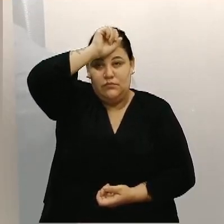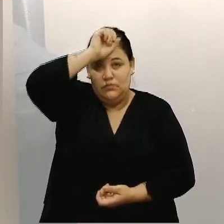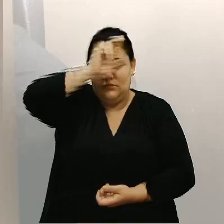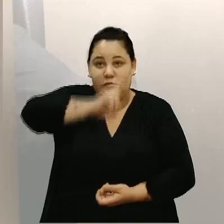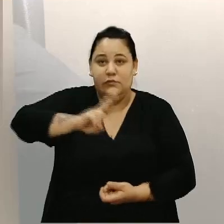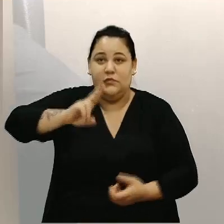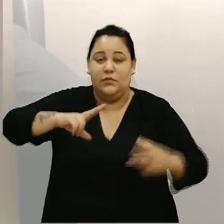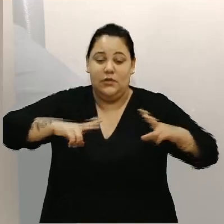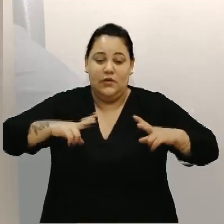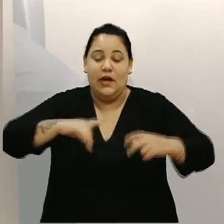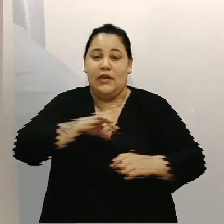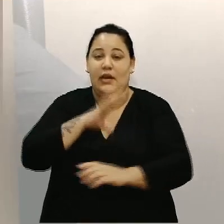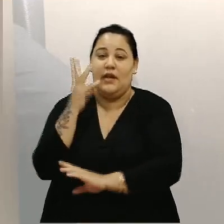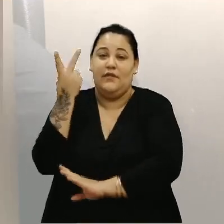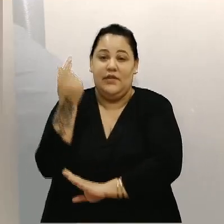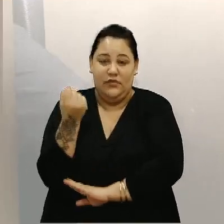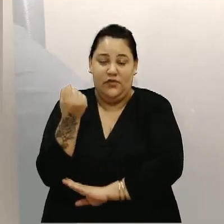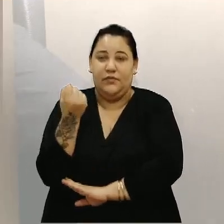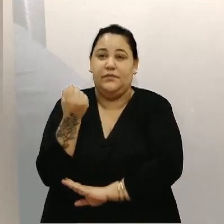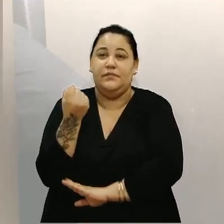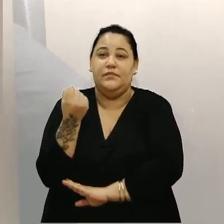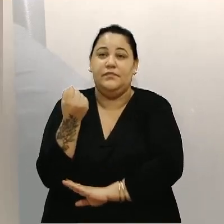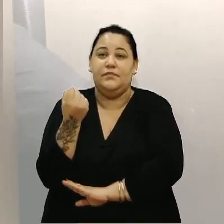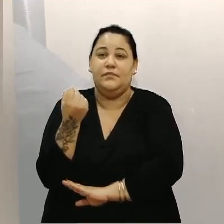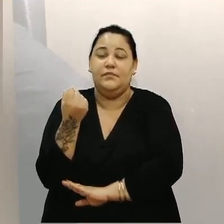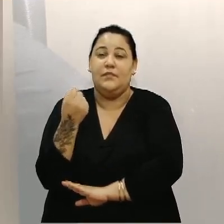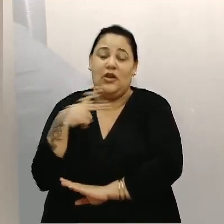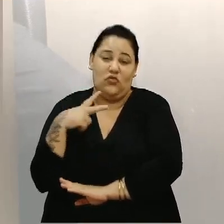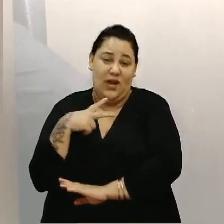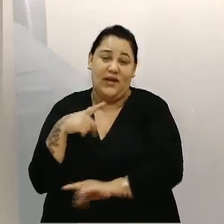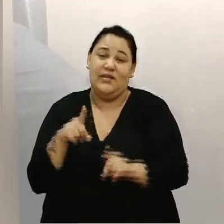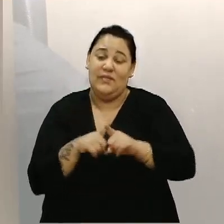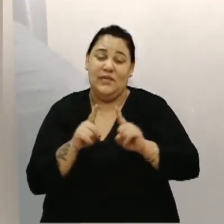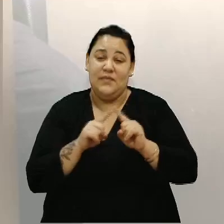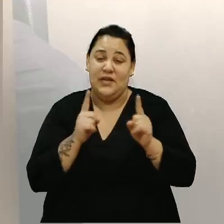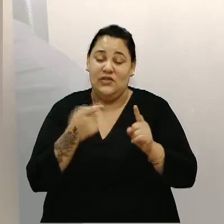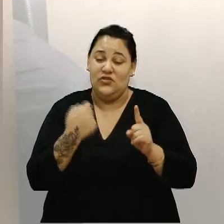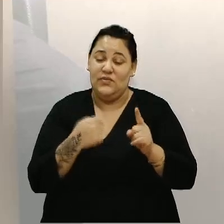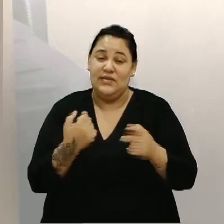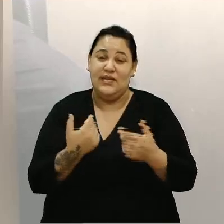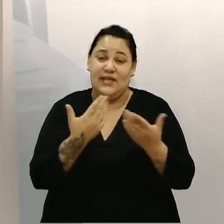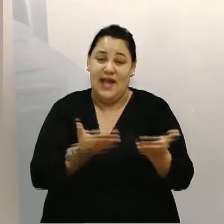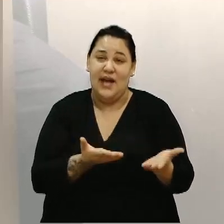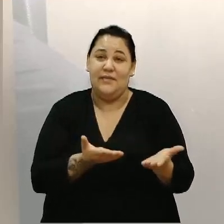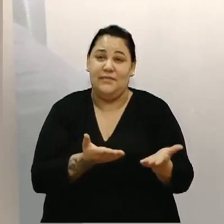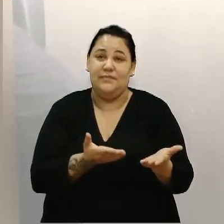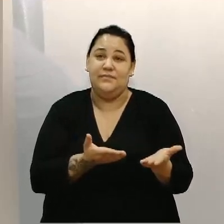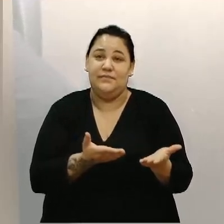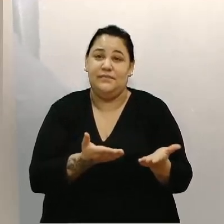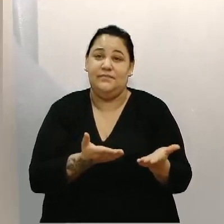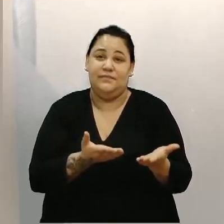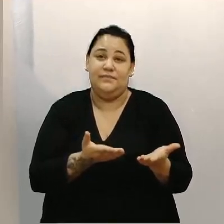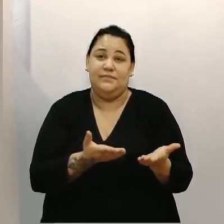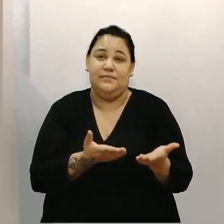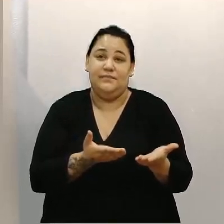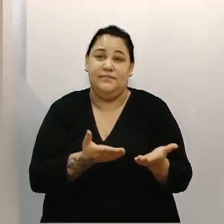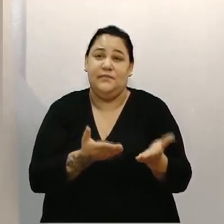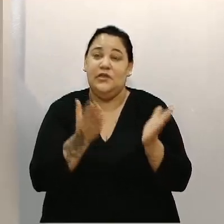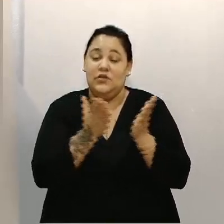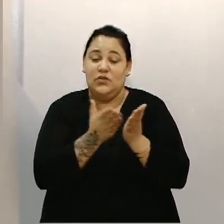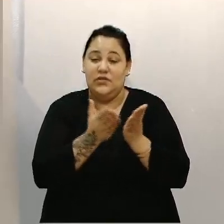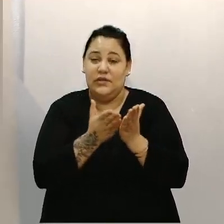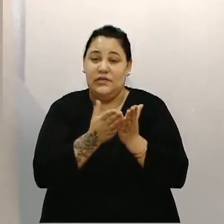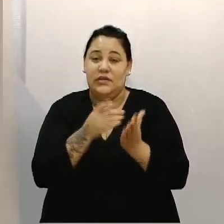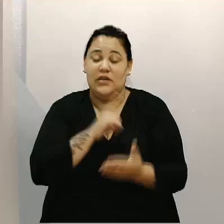a FSG, mas nós precisamos dar condições para que estudantes com